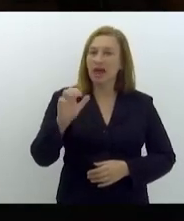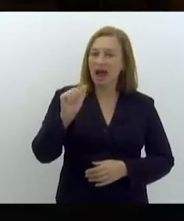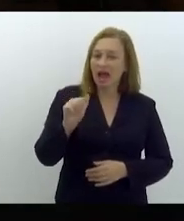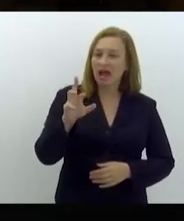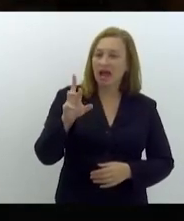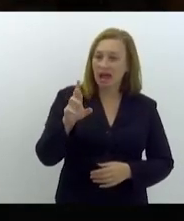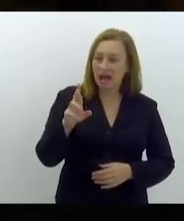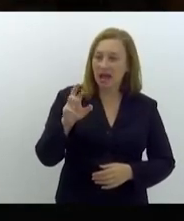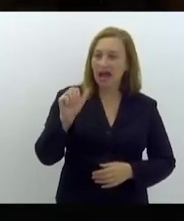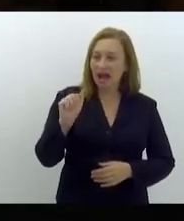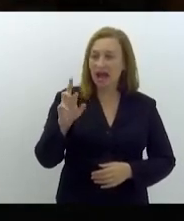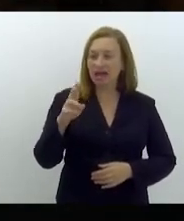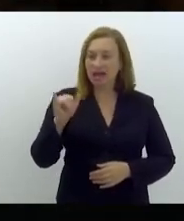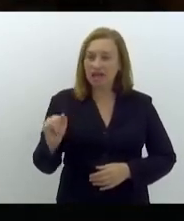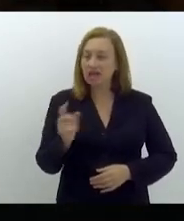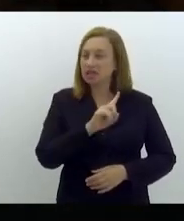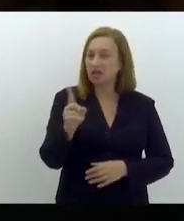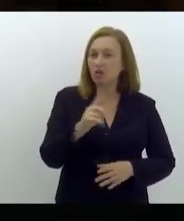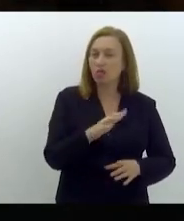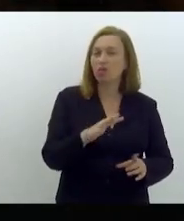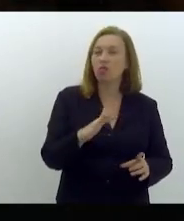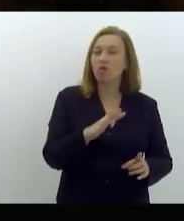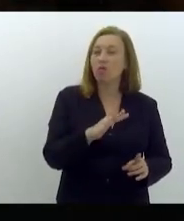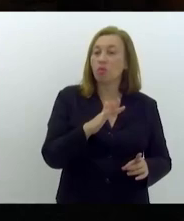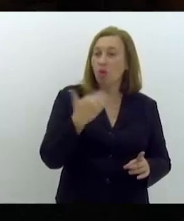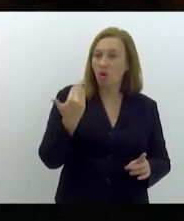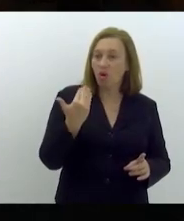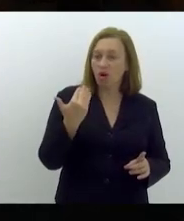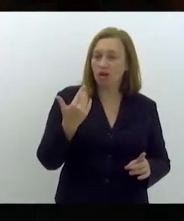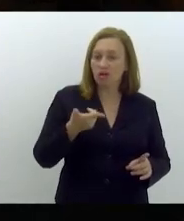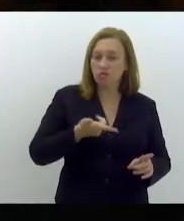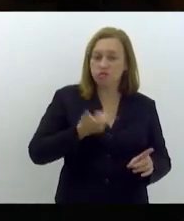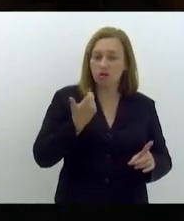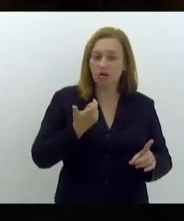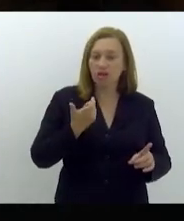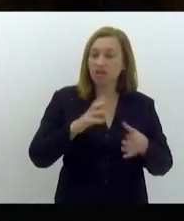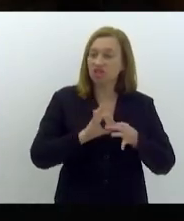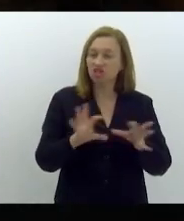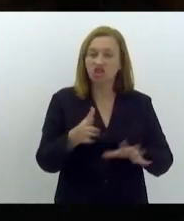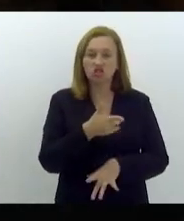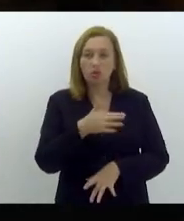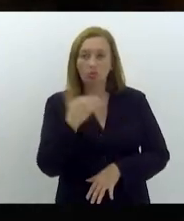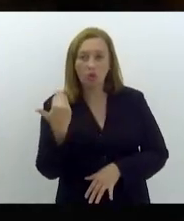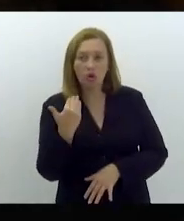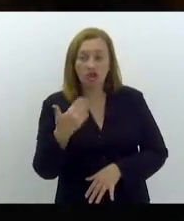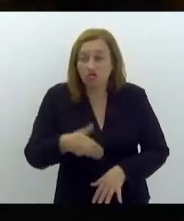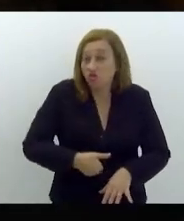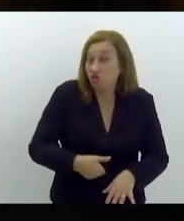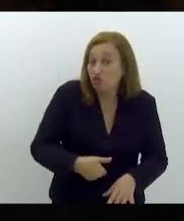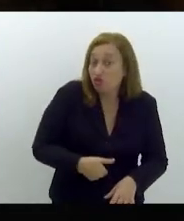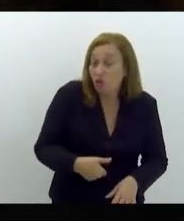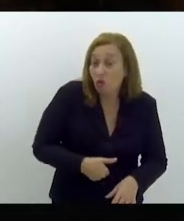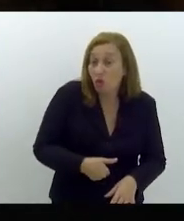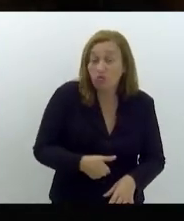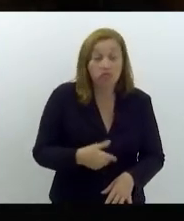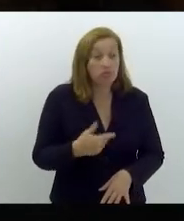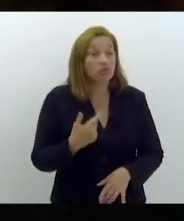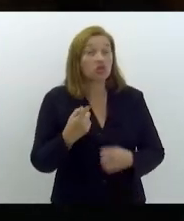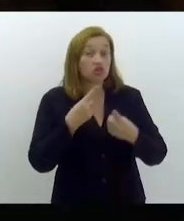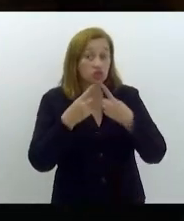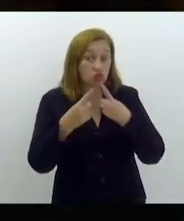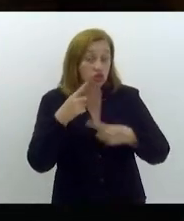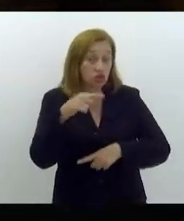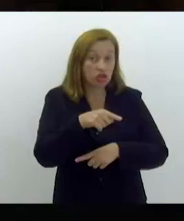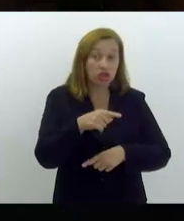então quando não mata na ponta do fuzil deixa morrer deixa morrer de fome como a gente acabou de